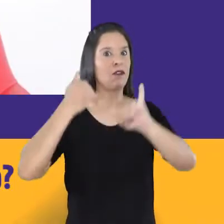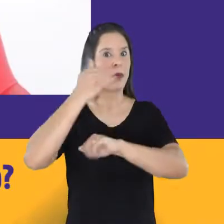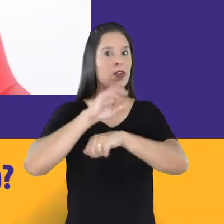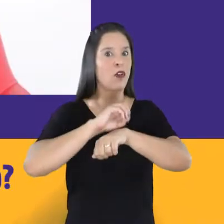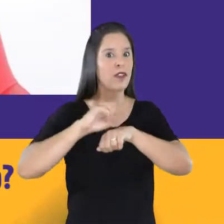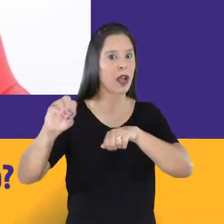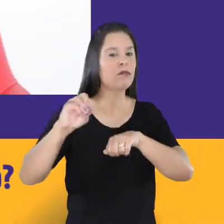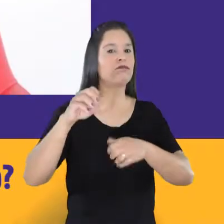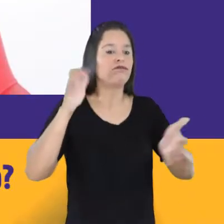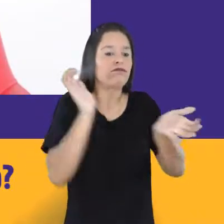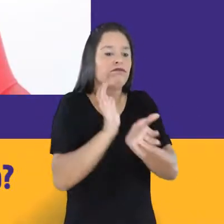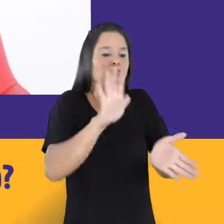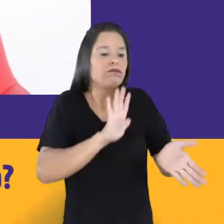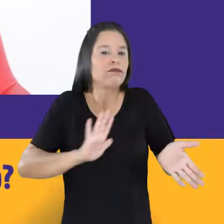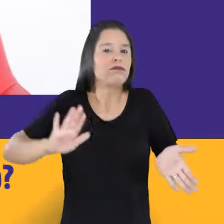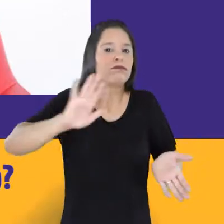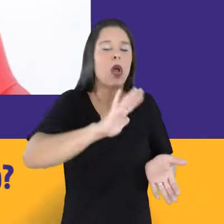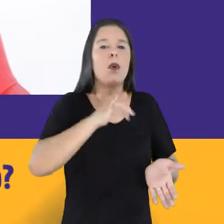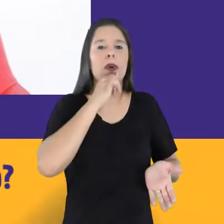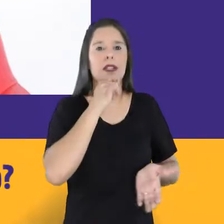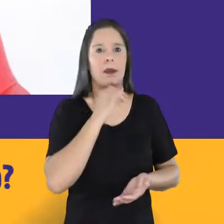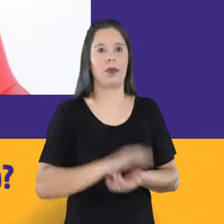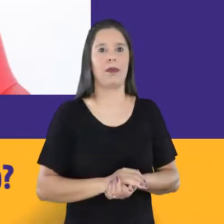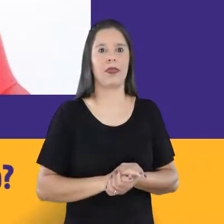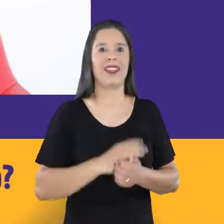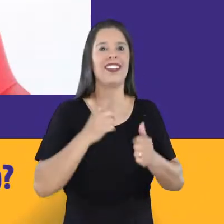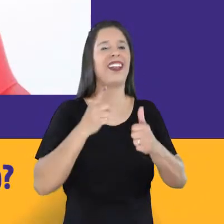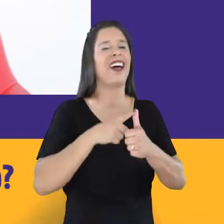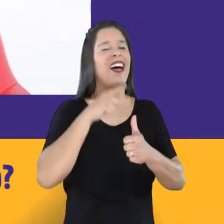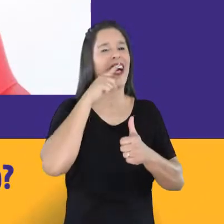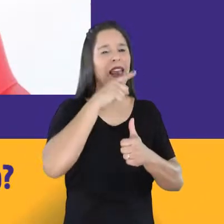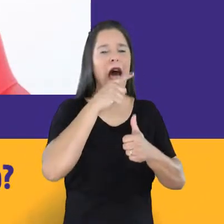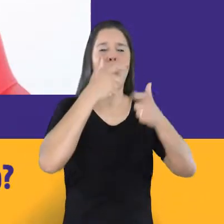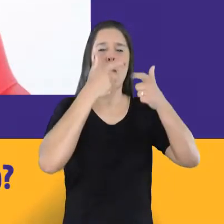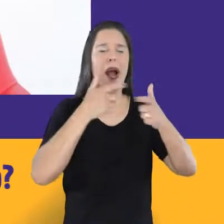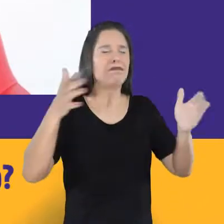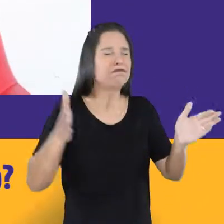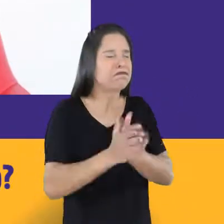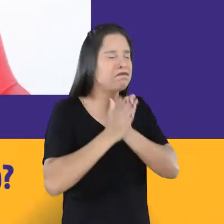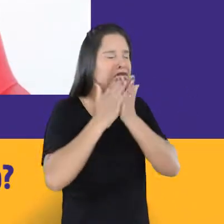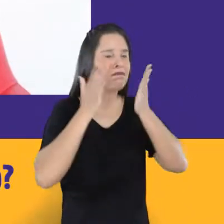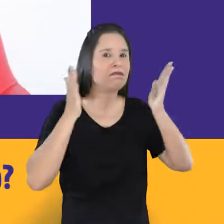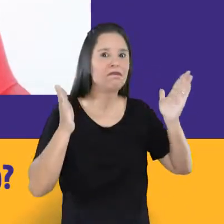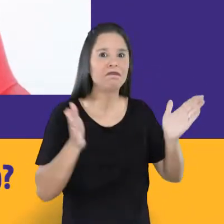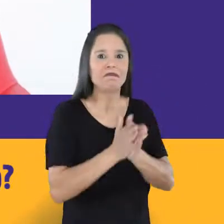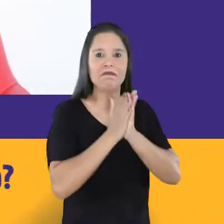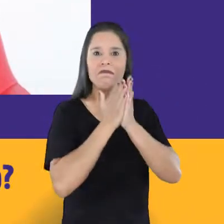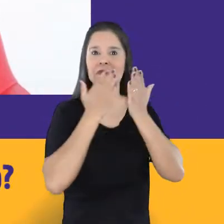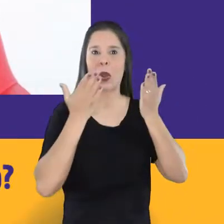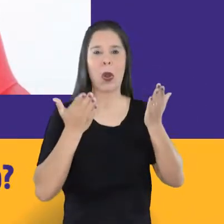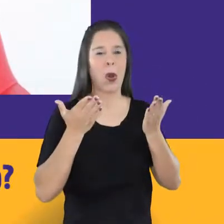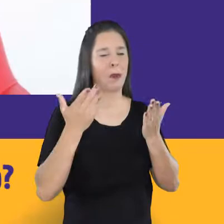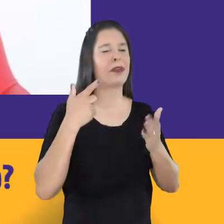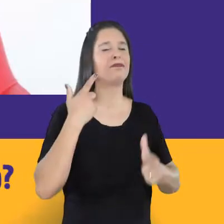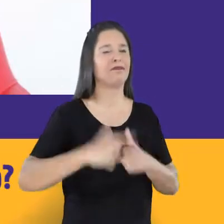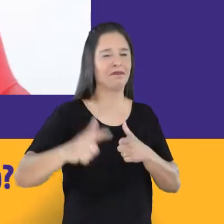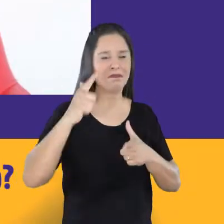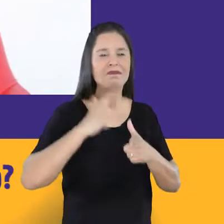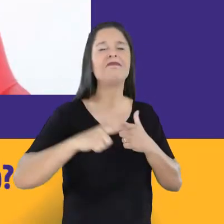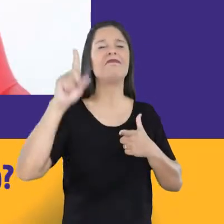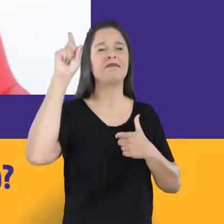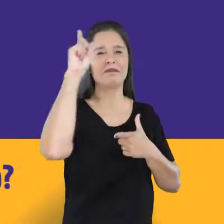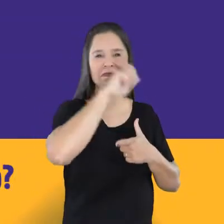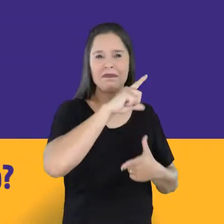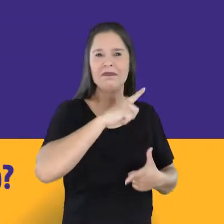esses desafios realmente existem, a gente poderia falar brevemente sobre o contexto do Morro das Pedras, a sua história